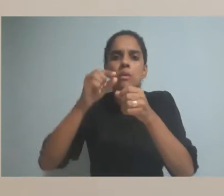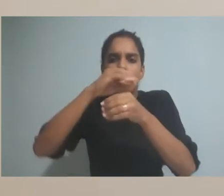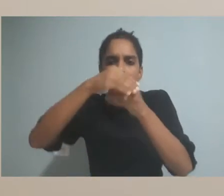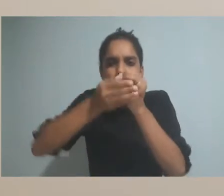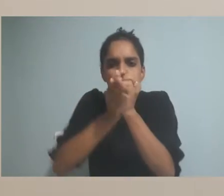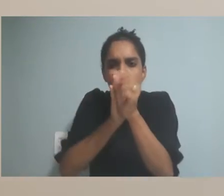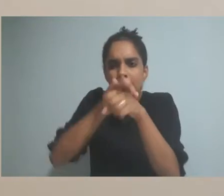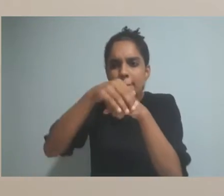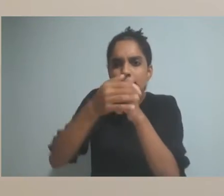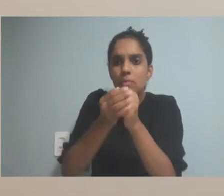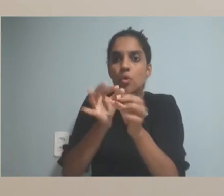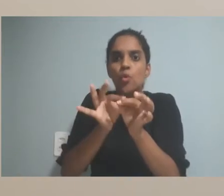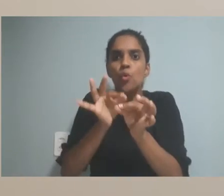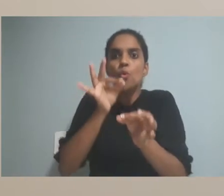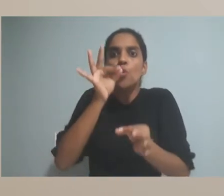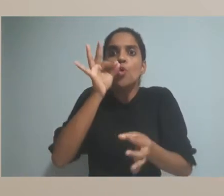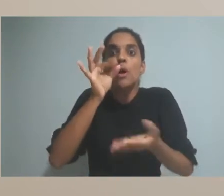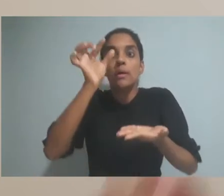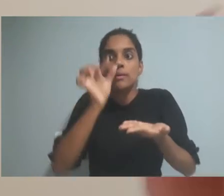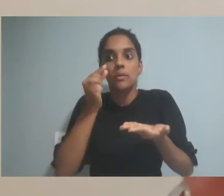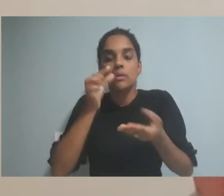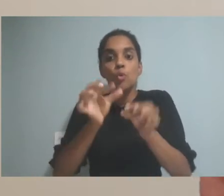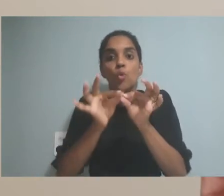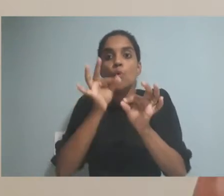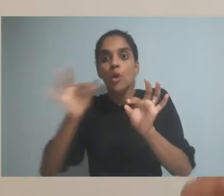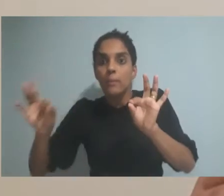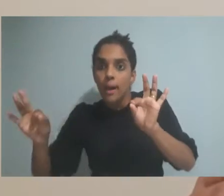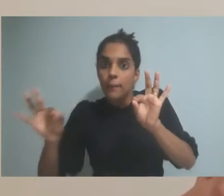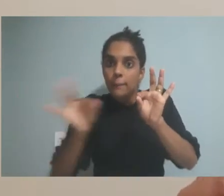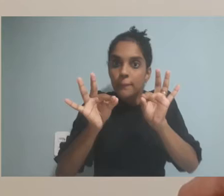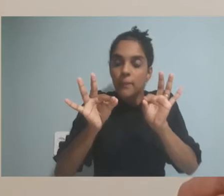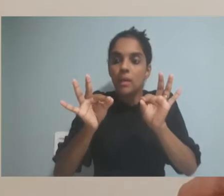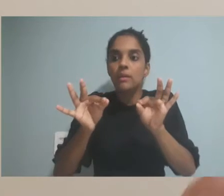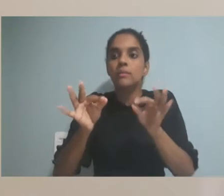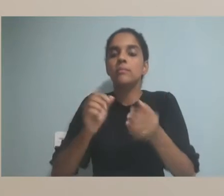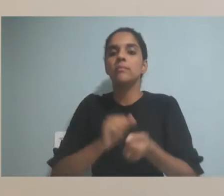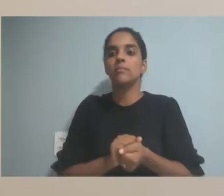Um canudo de refrigerante que possa ser atritado.